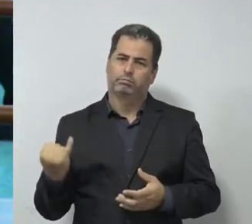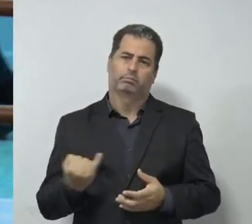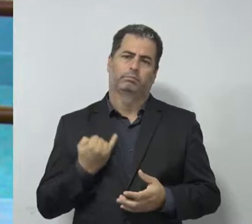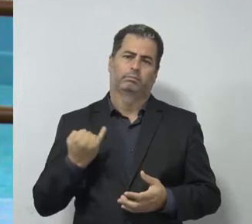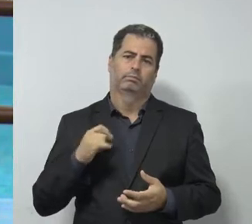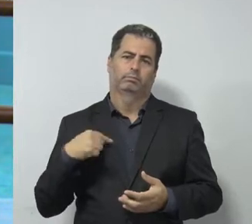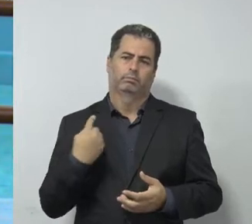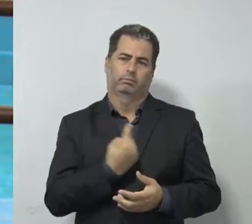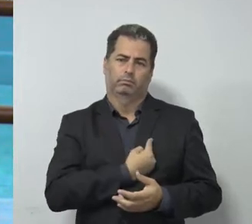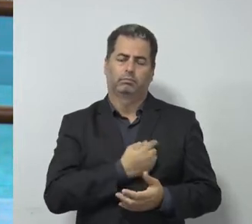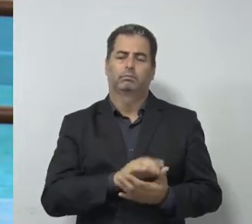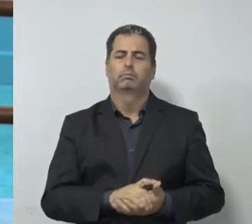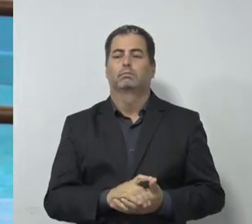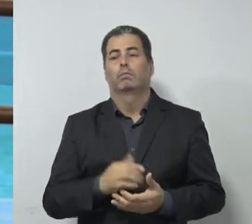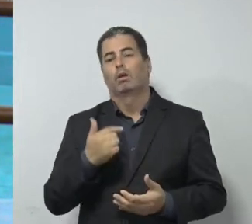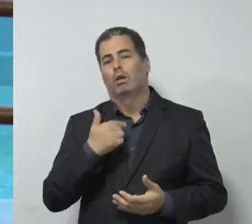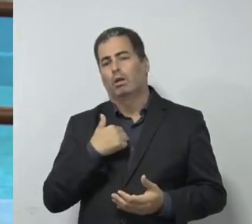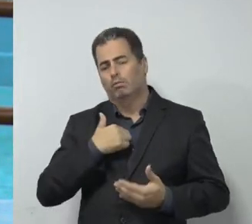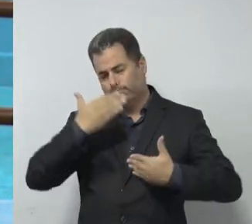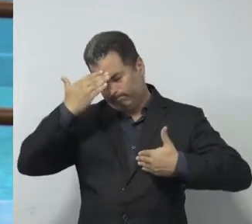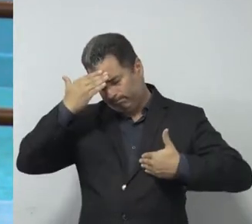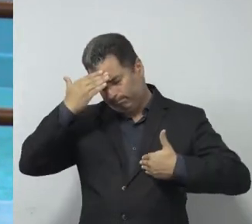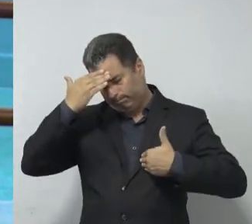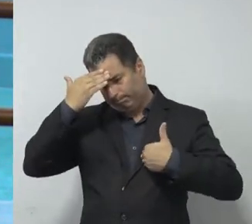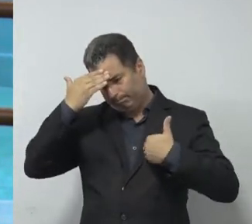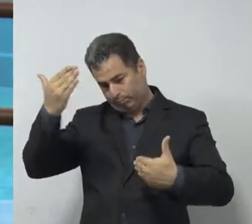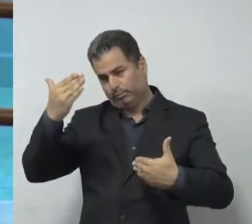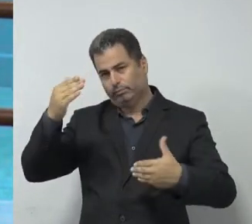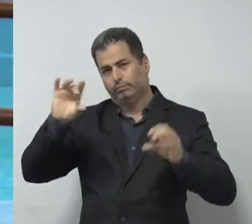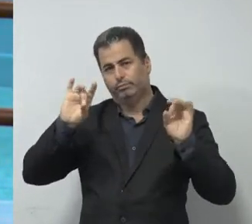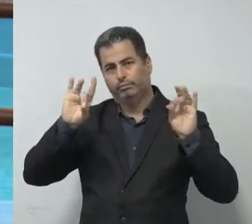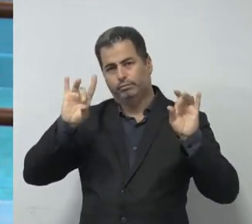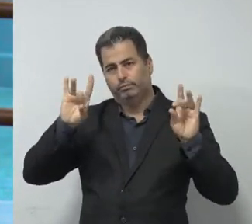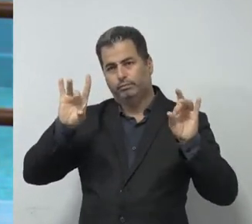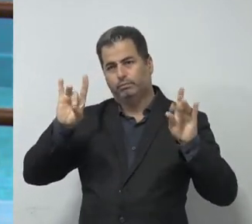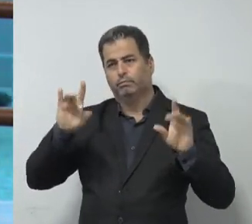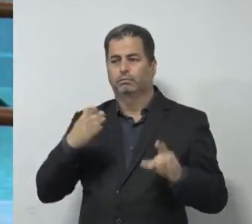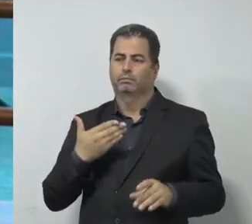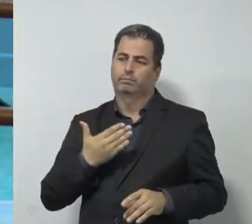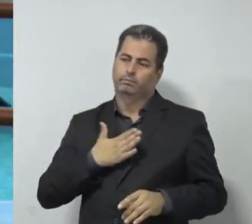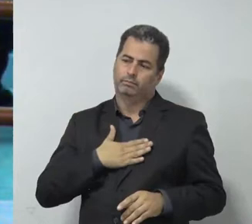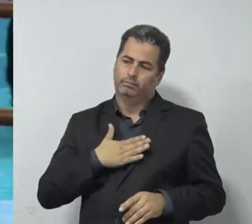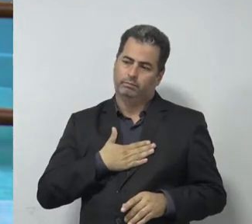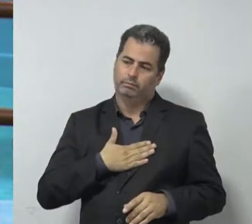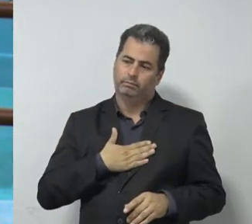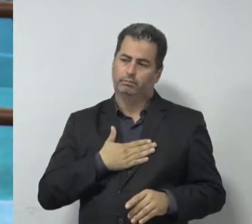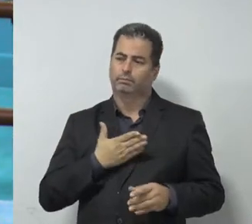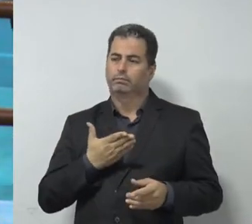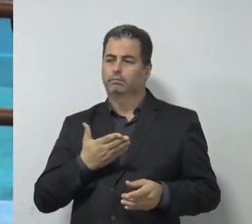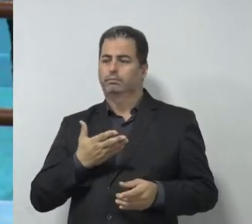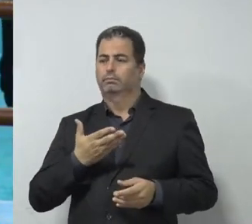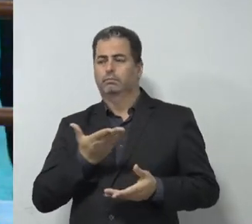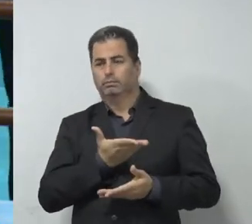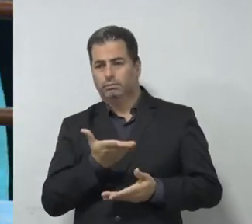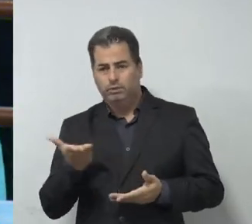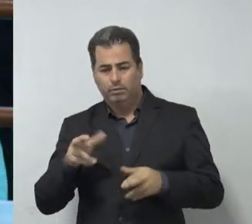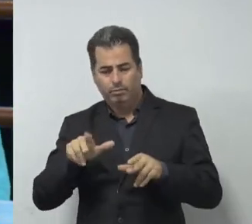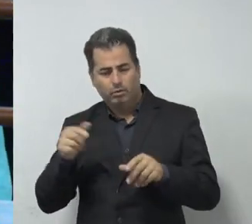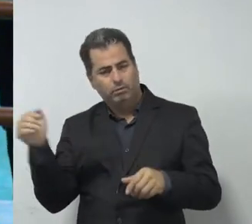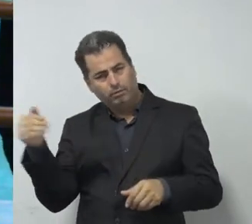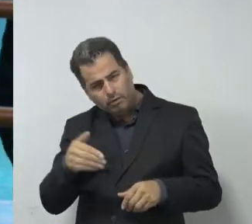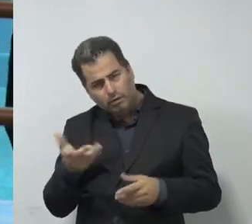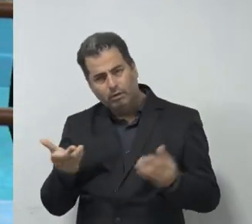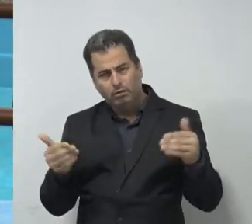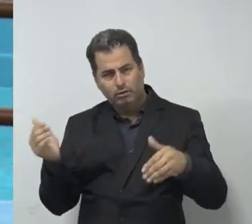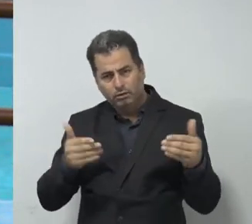nós. Eu faço um agradecimento especial ao meu irmão, aos meus irmãos que estão aqui, meus